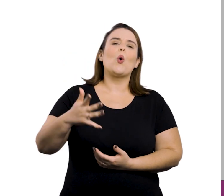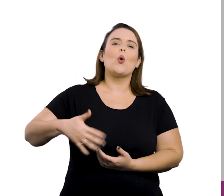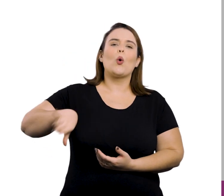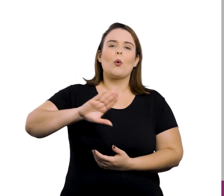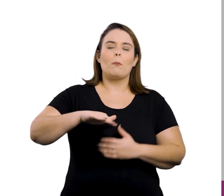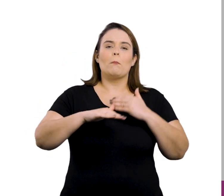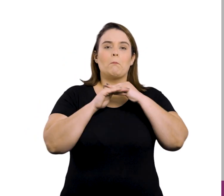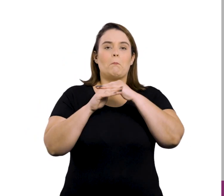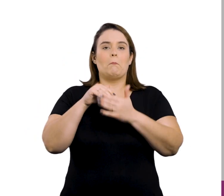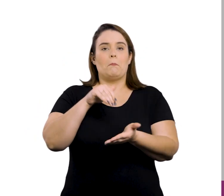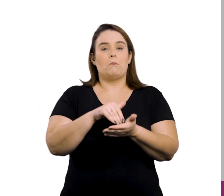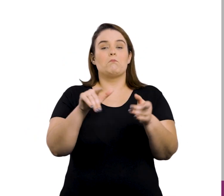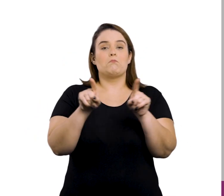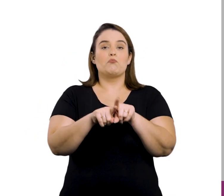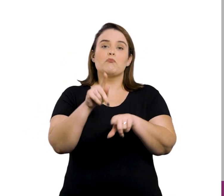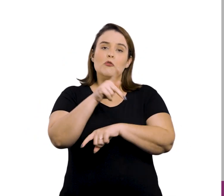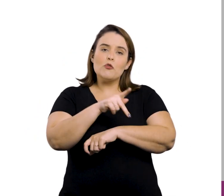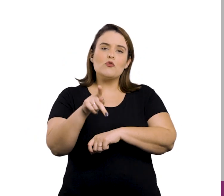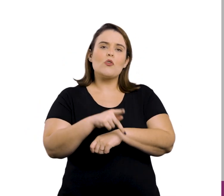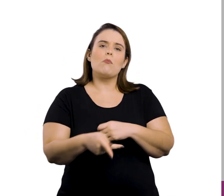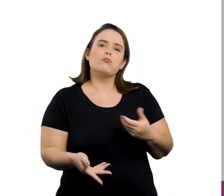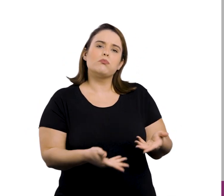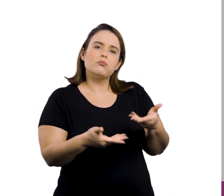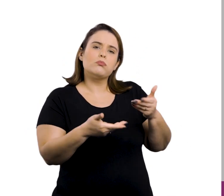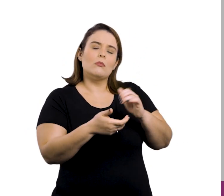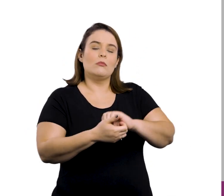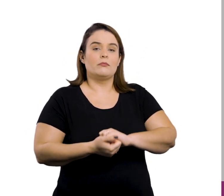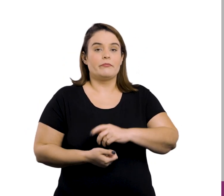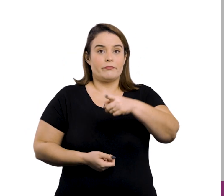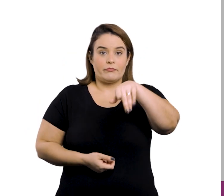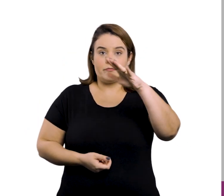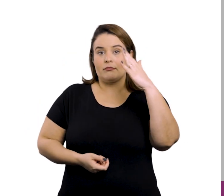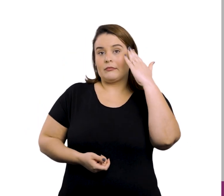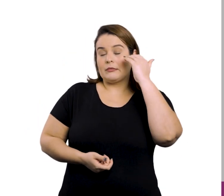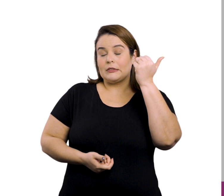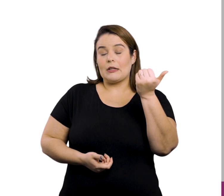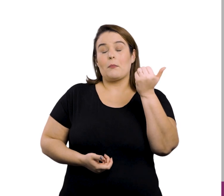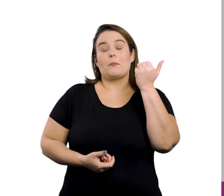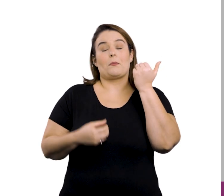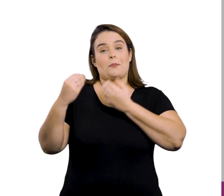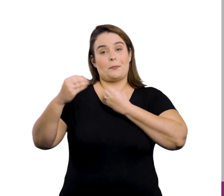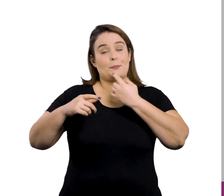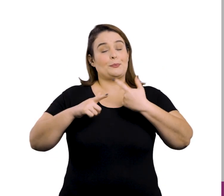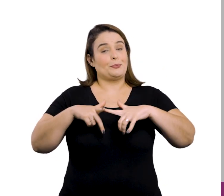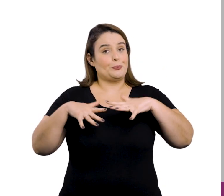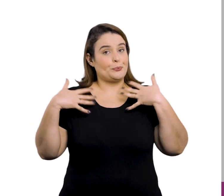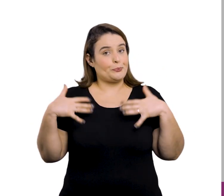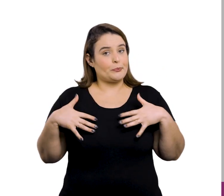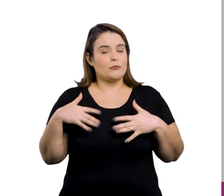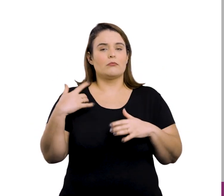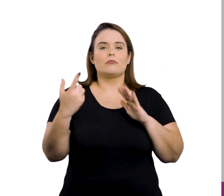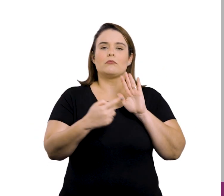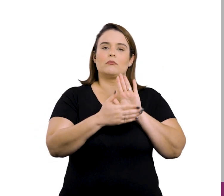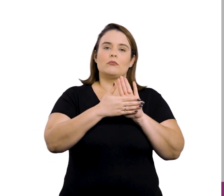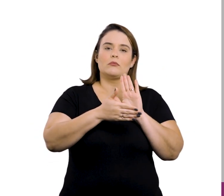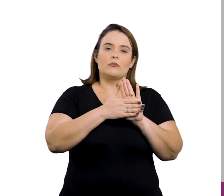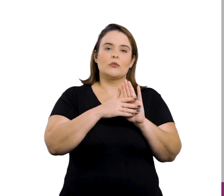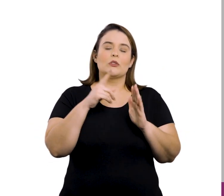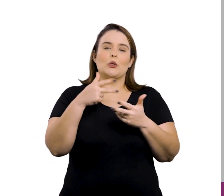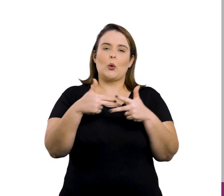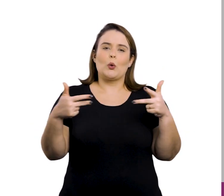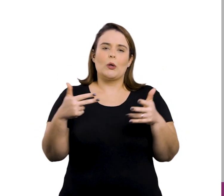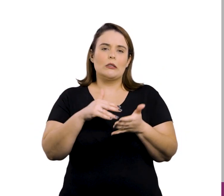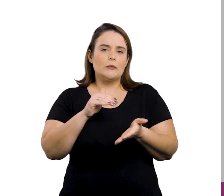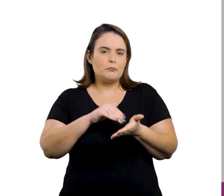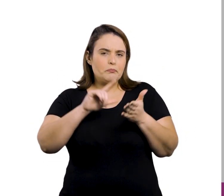pessoas, com padrão de qualidade mínimo e professores valorizados. Para vocês terem uma ideia do tamanho do problema, nessa proposta